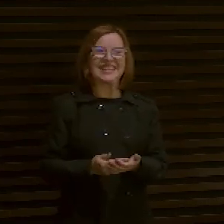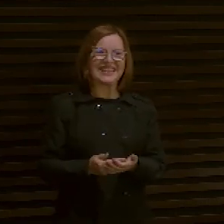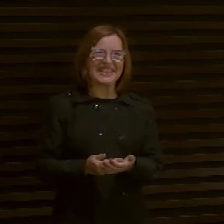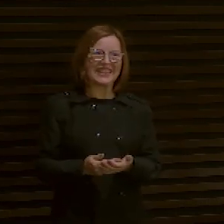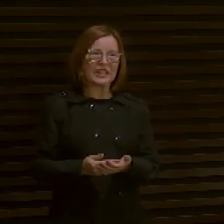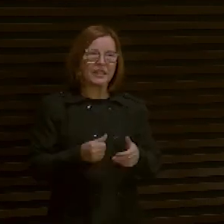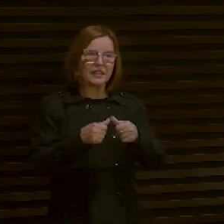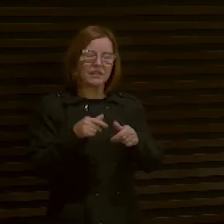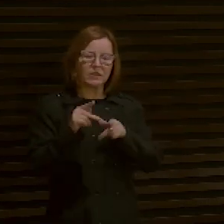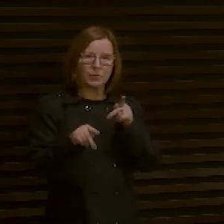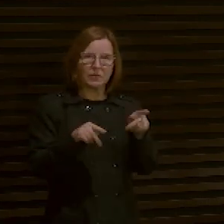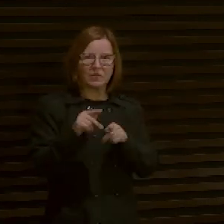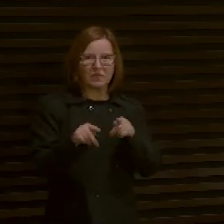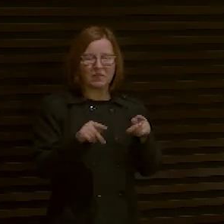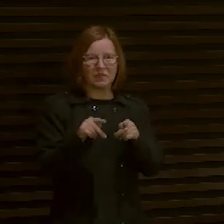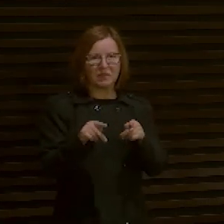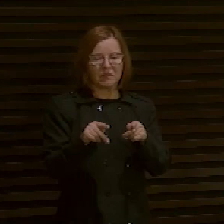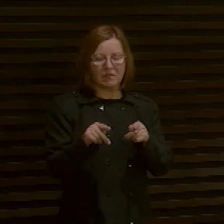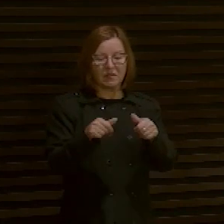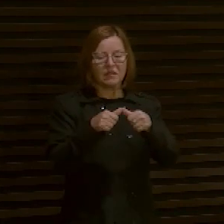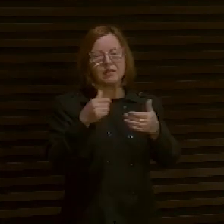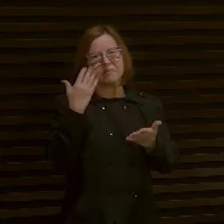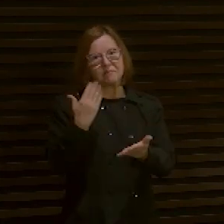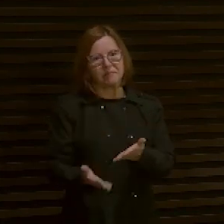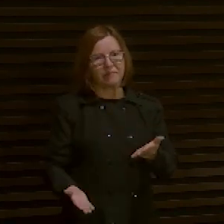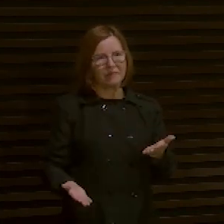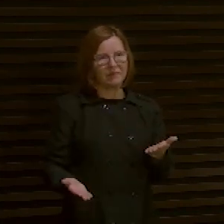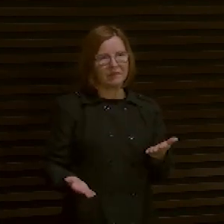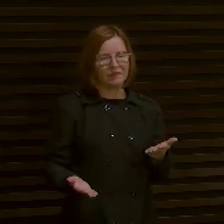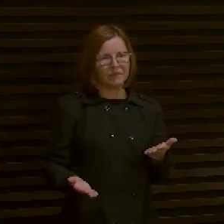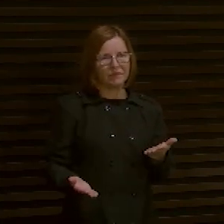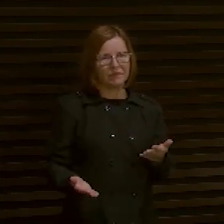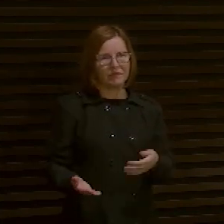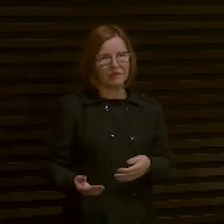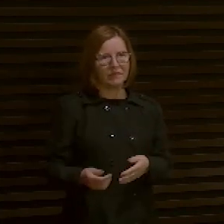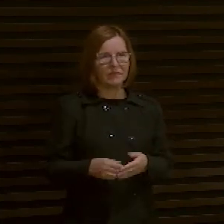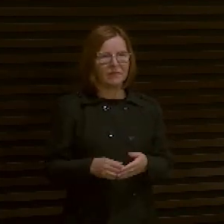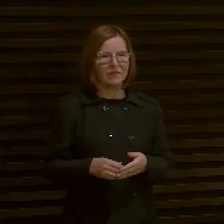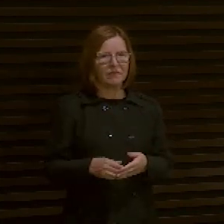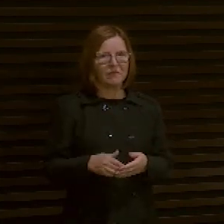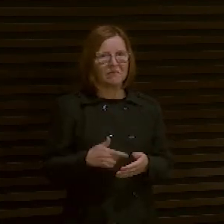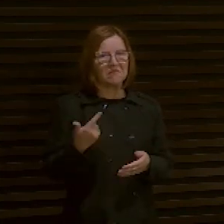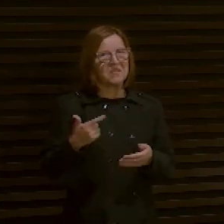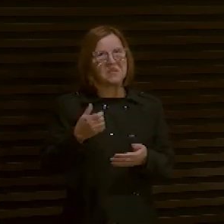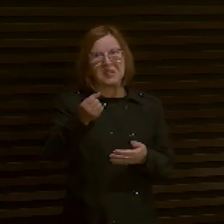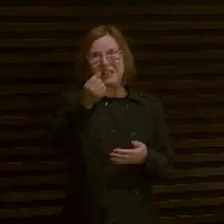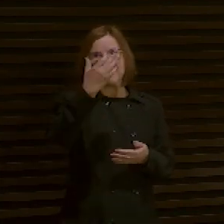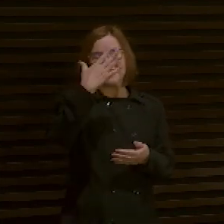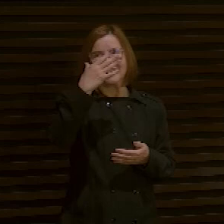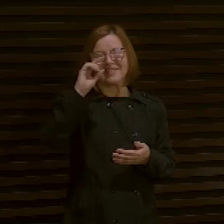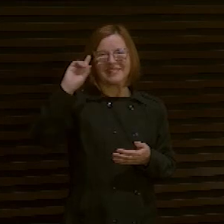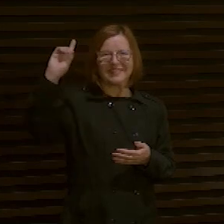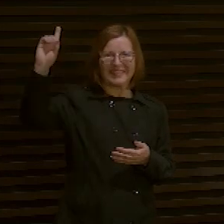E essas pessoas estão perdidas, sem terem a revelação do alto de que